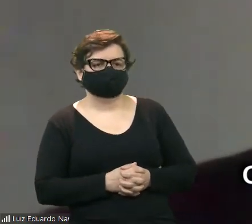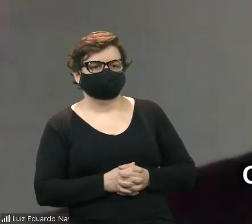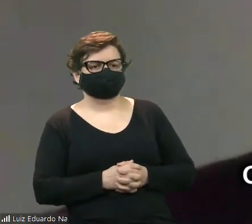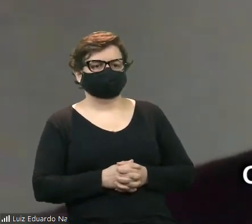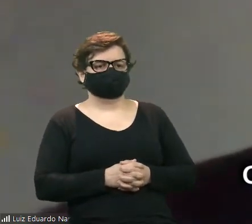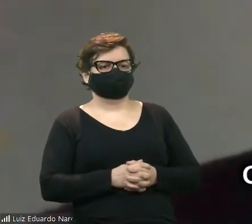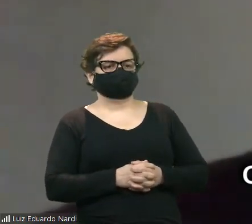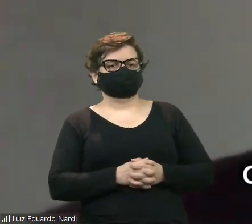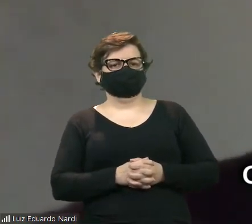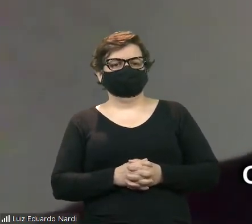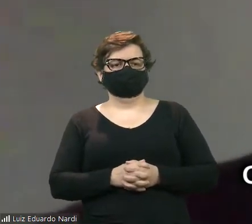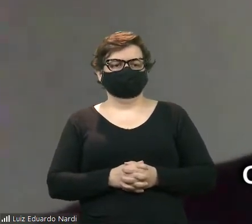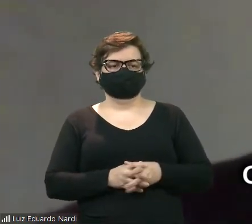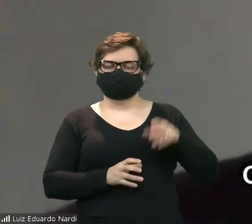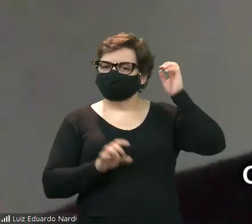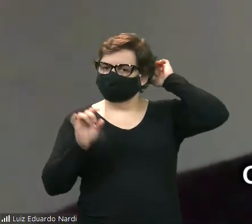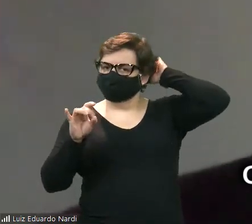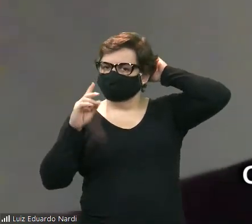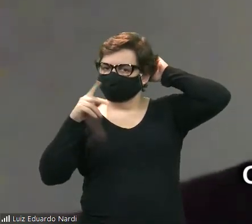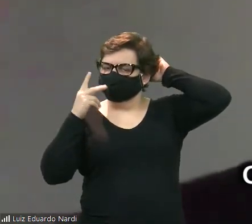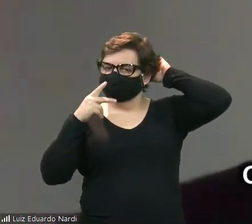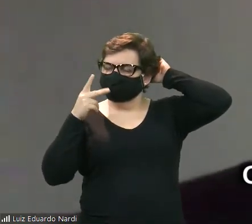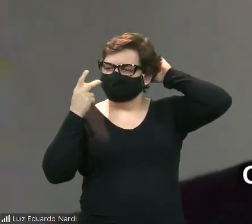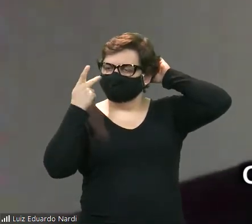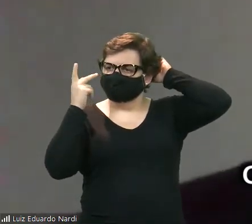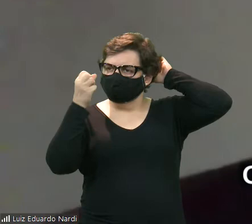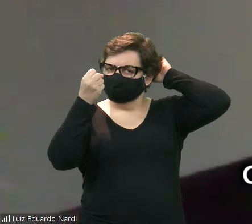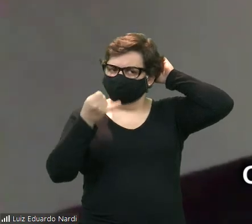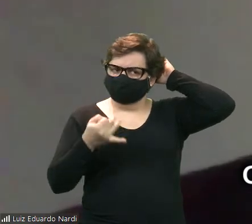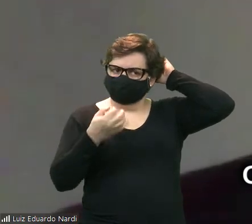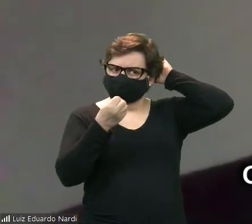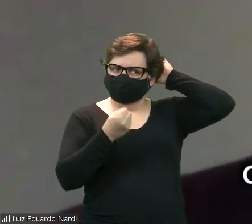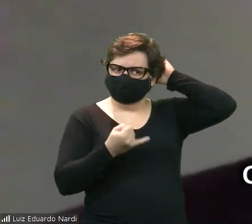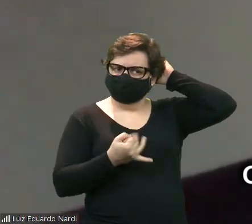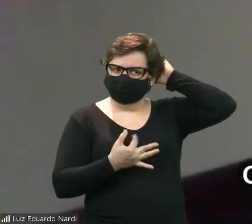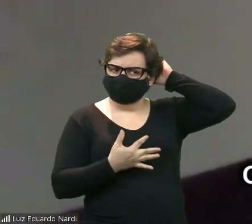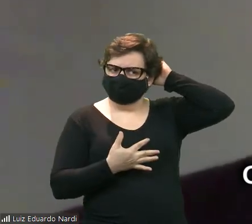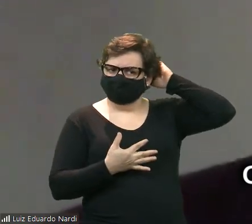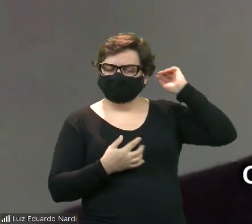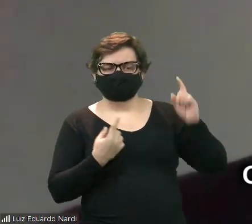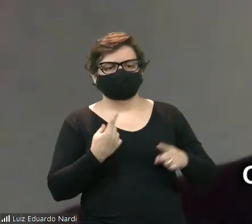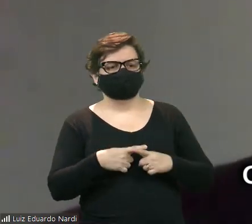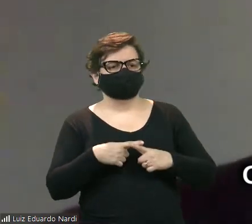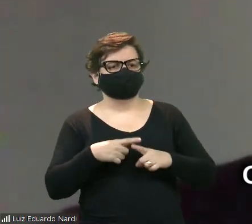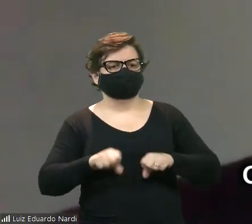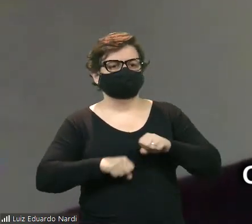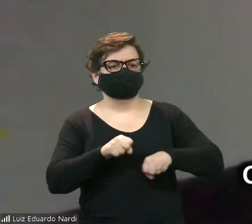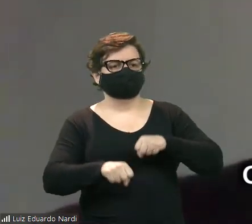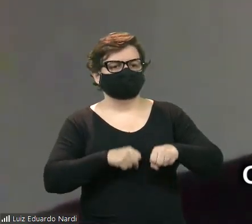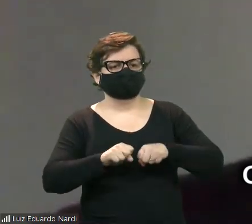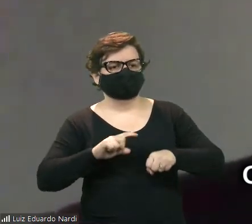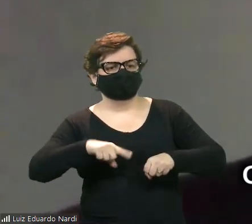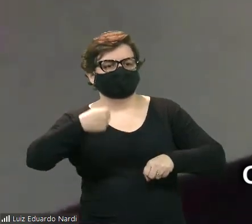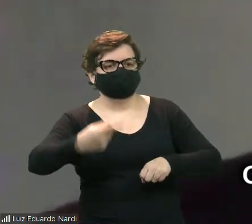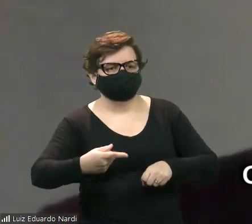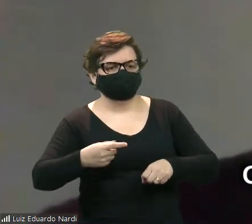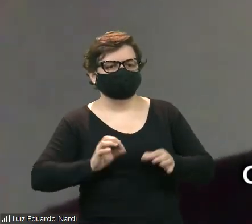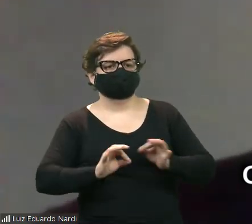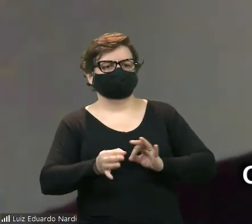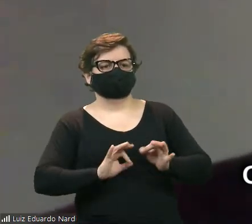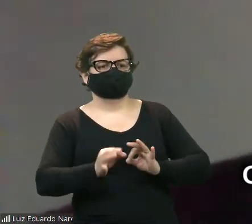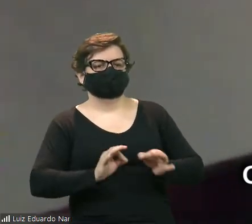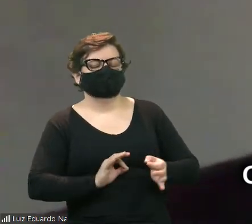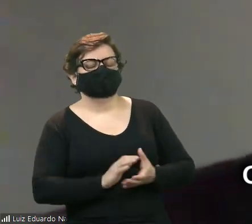alertou. Eu só ia fazer uma questão de ordem, dizendo que ciclovia diz respeito ao próximo projeto,